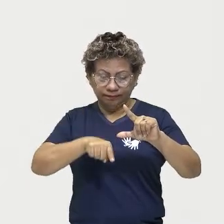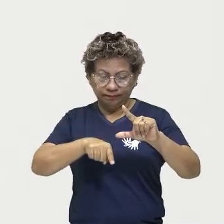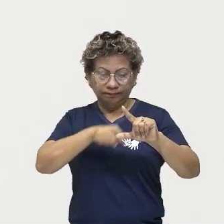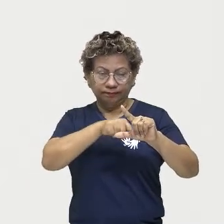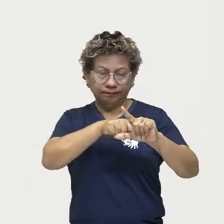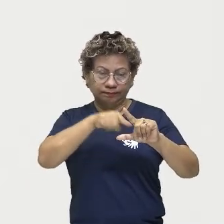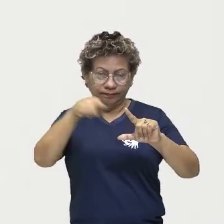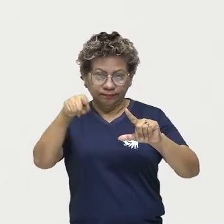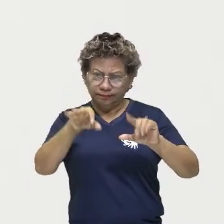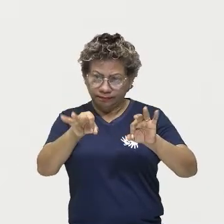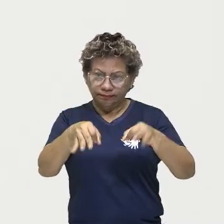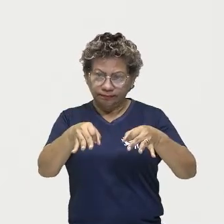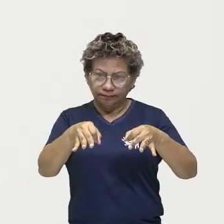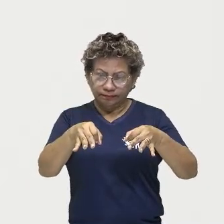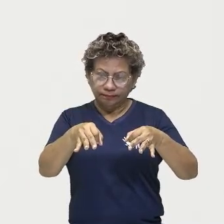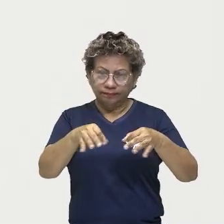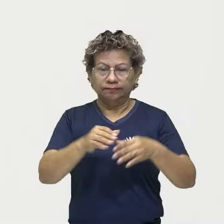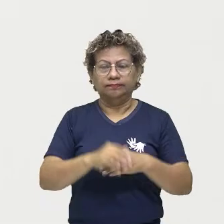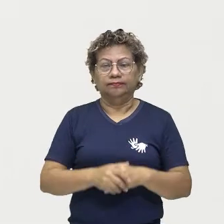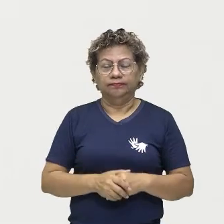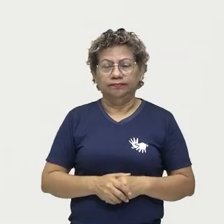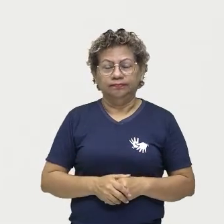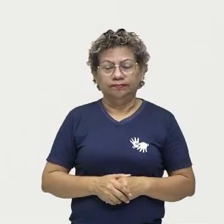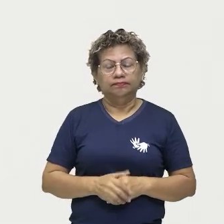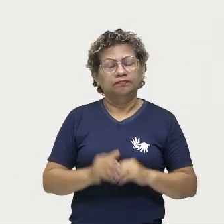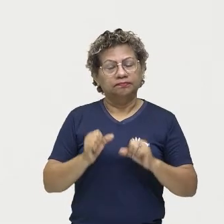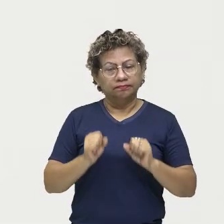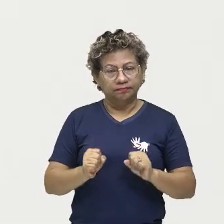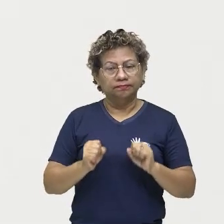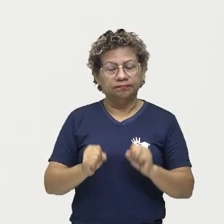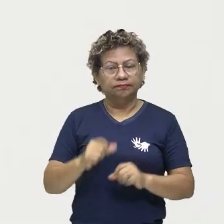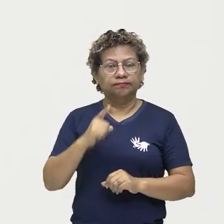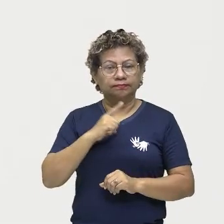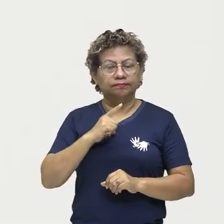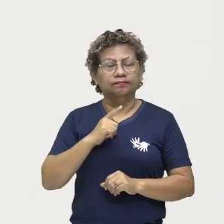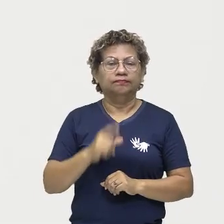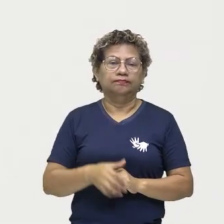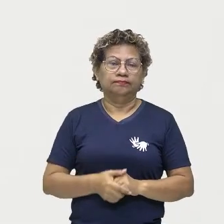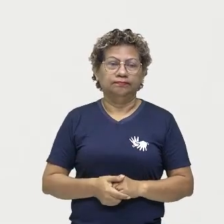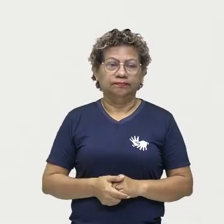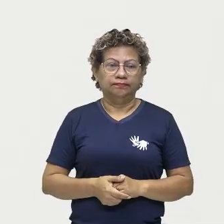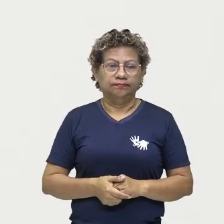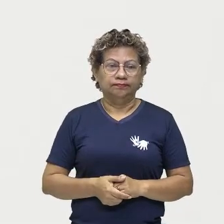Certo? Não é toda vez que isso acontece, mas pode acontecer.